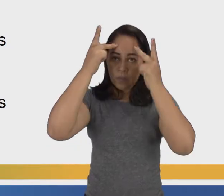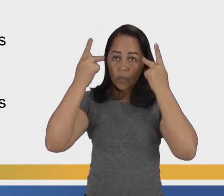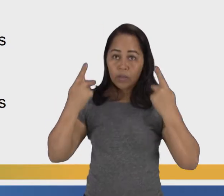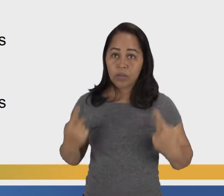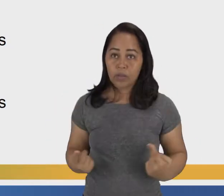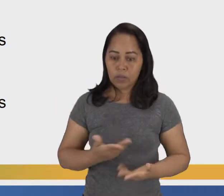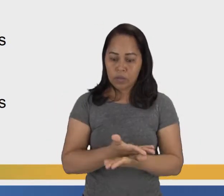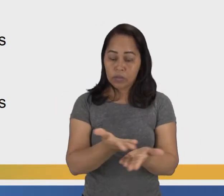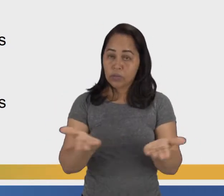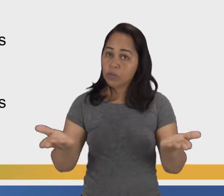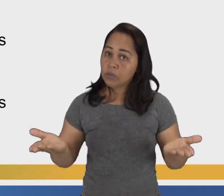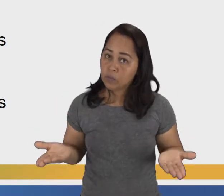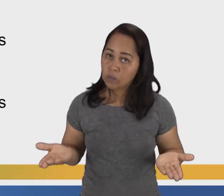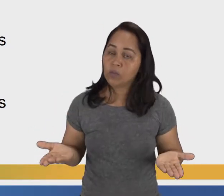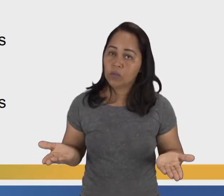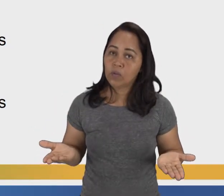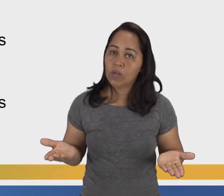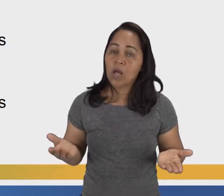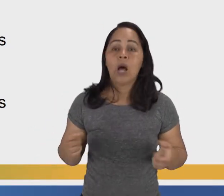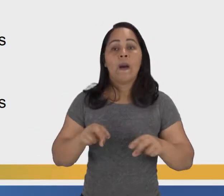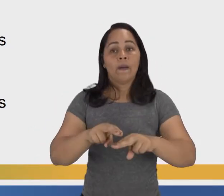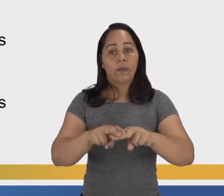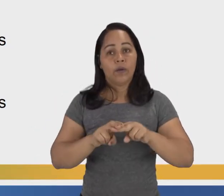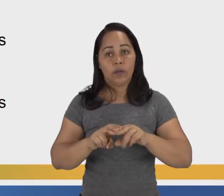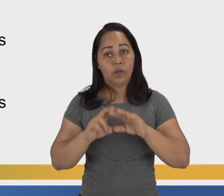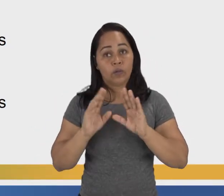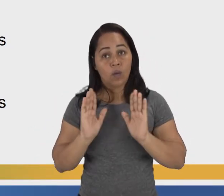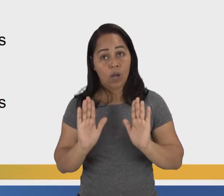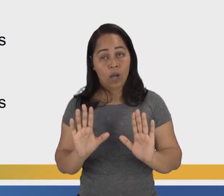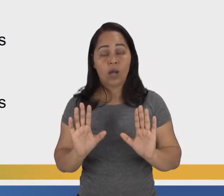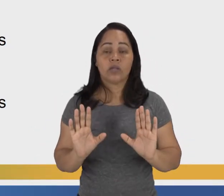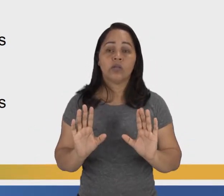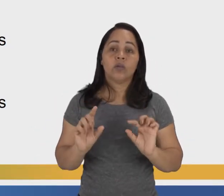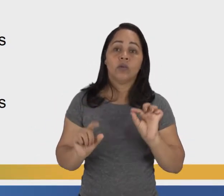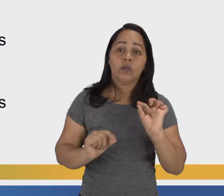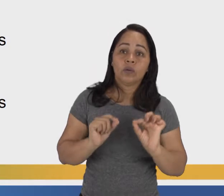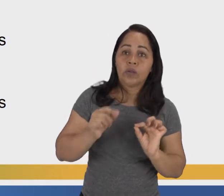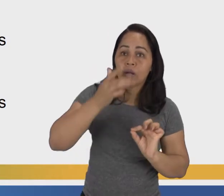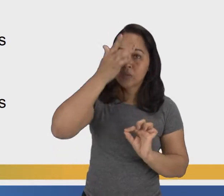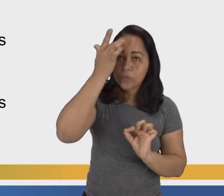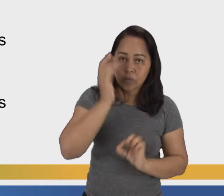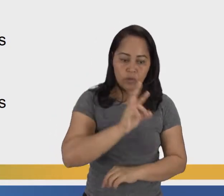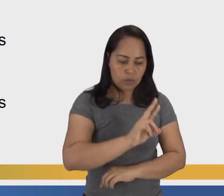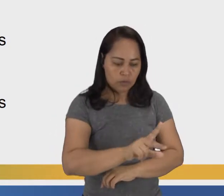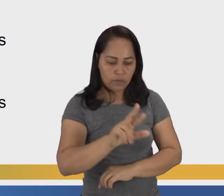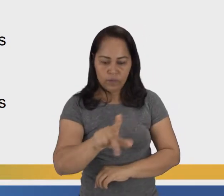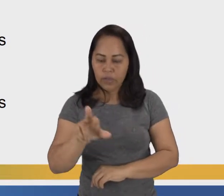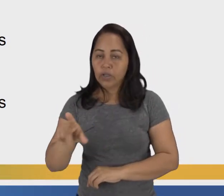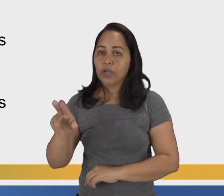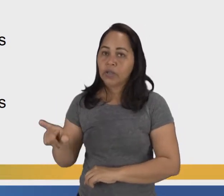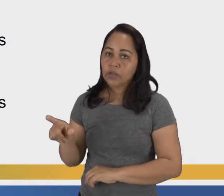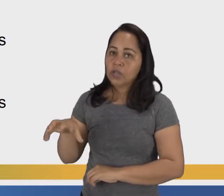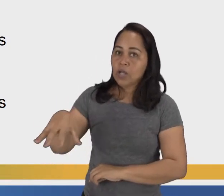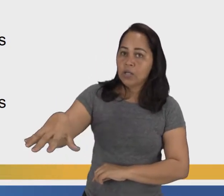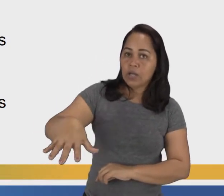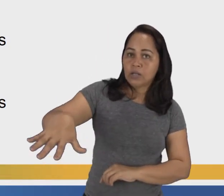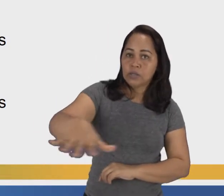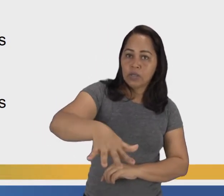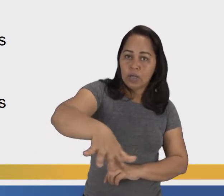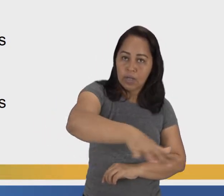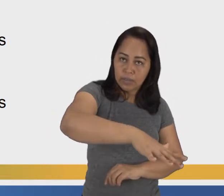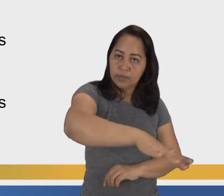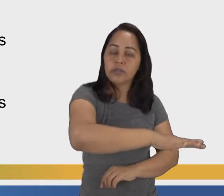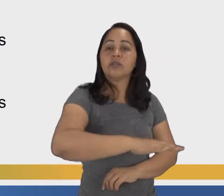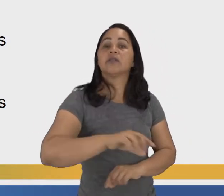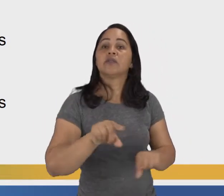ideia dessa variação grande de gênero é fazer com que diferentes pessoas de diferentes áreas possam conhecer